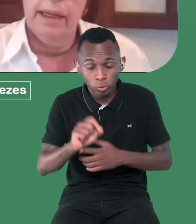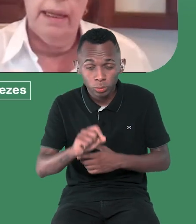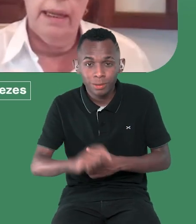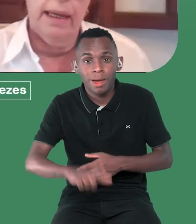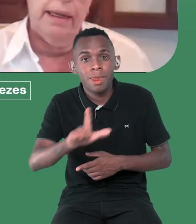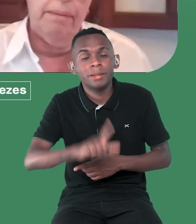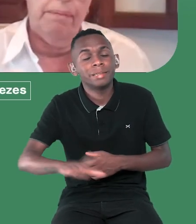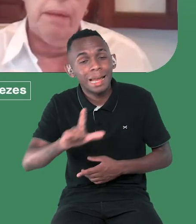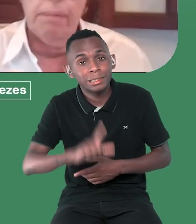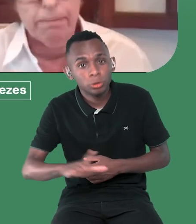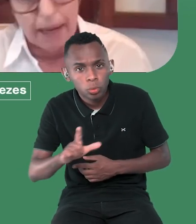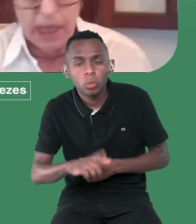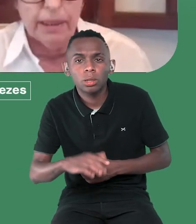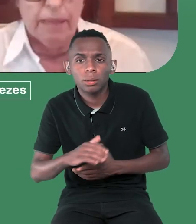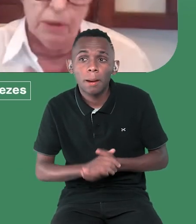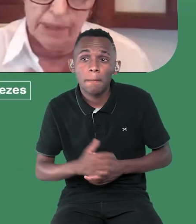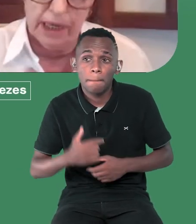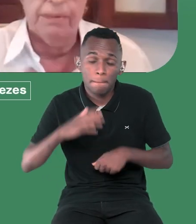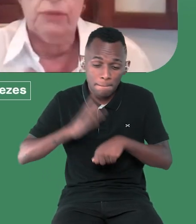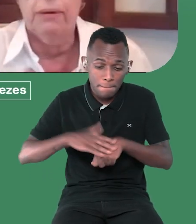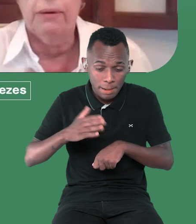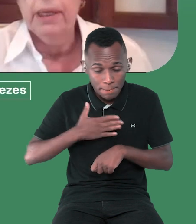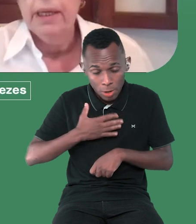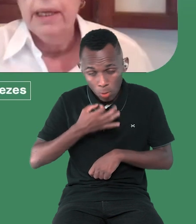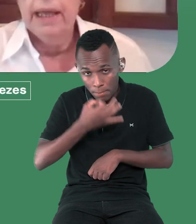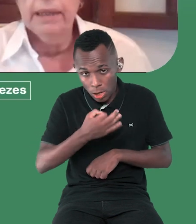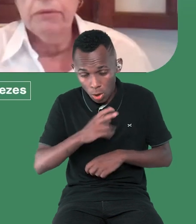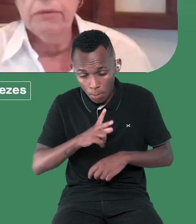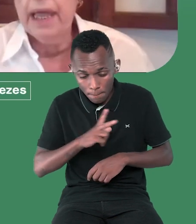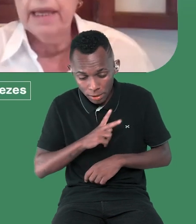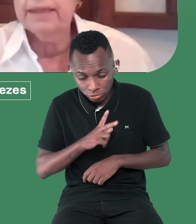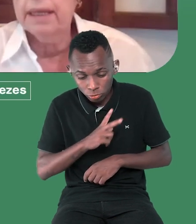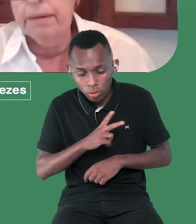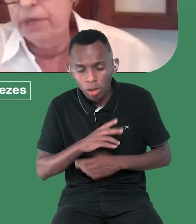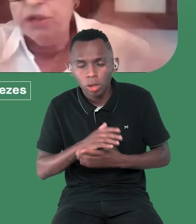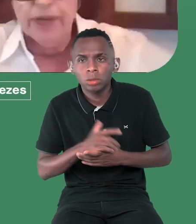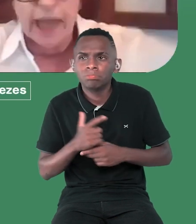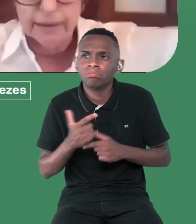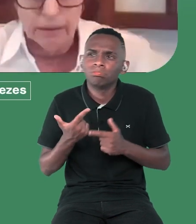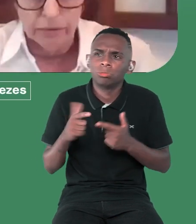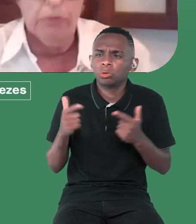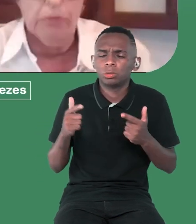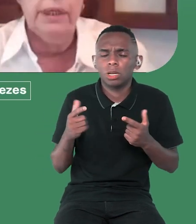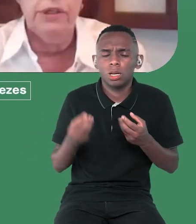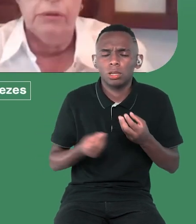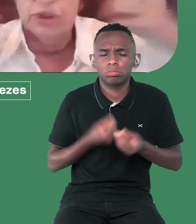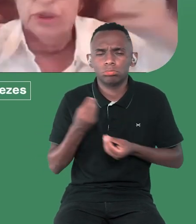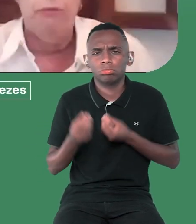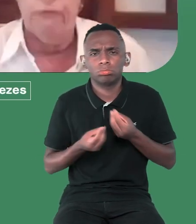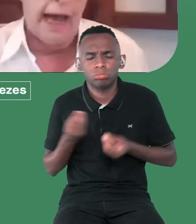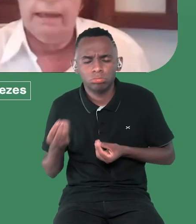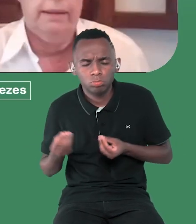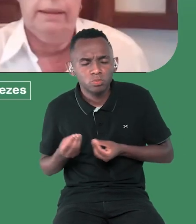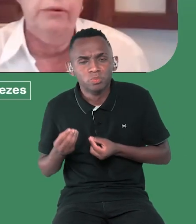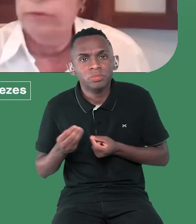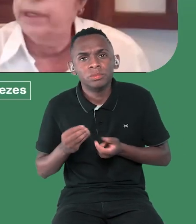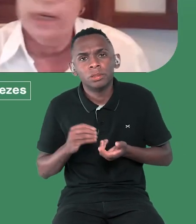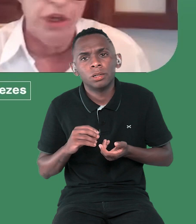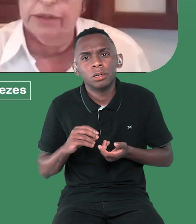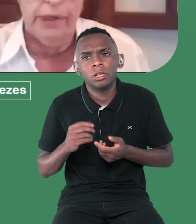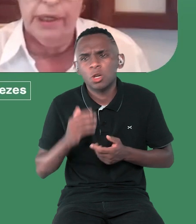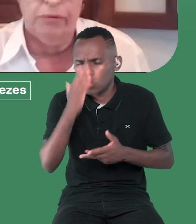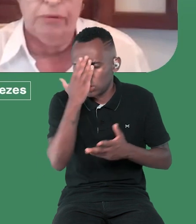assim, para mim, na minha opinião pessoal, ela não tem essa mistificação toda de nos salvar.